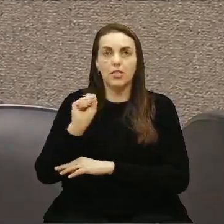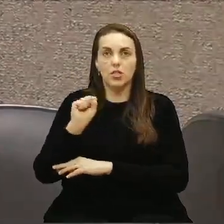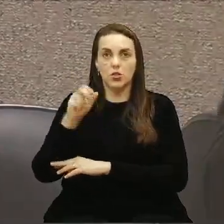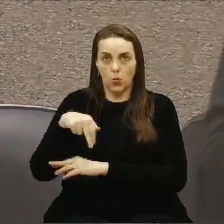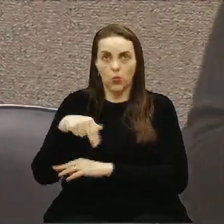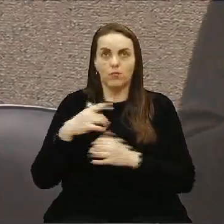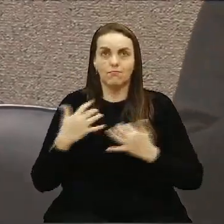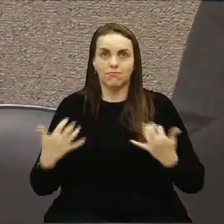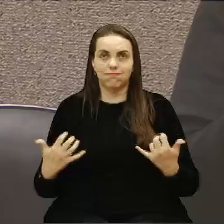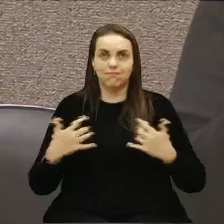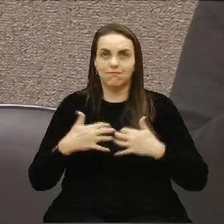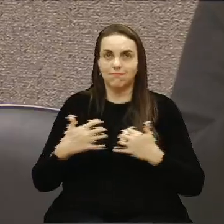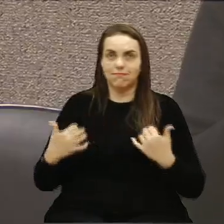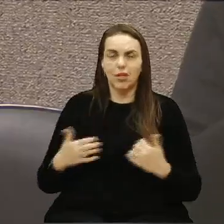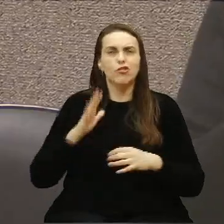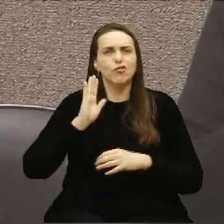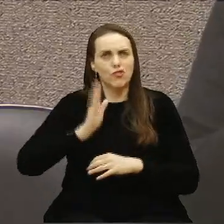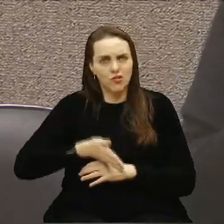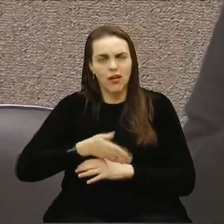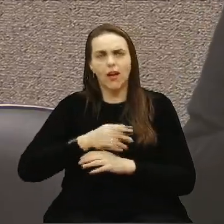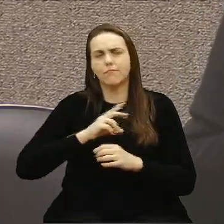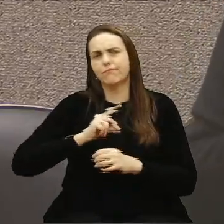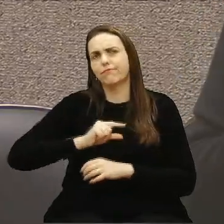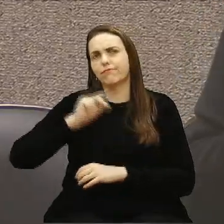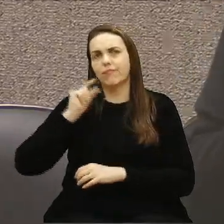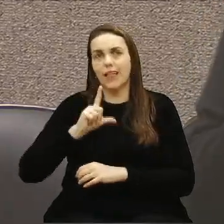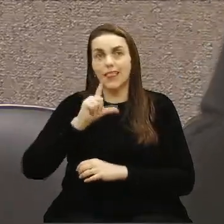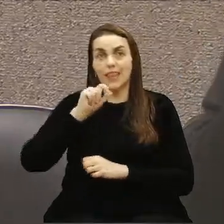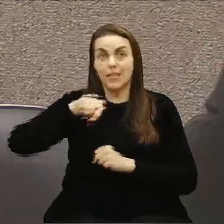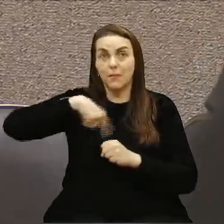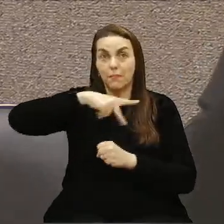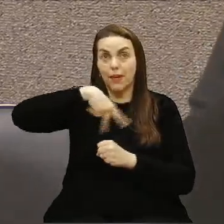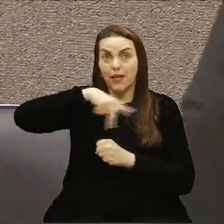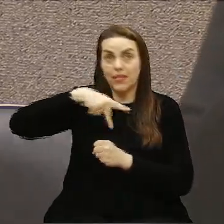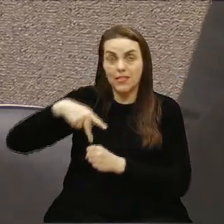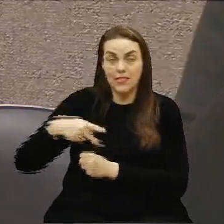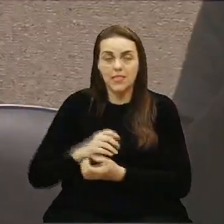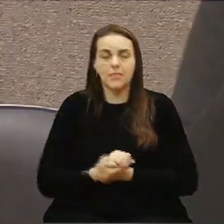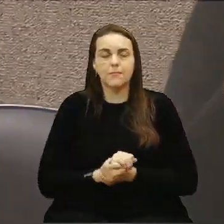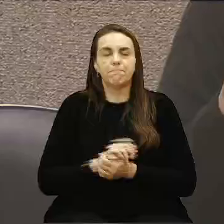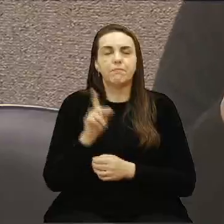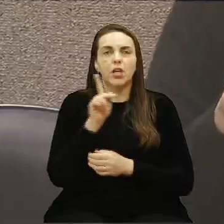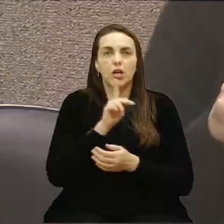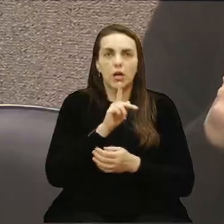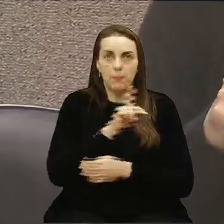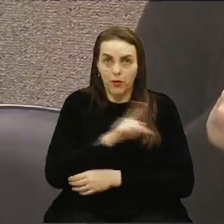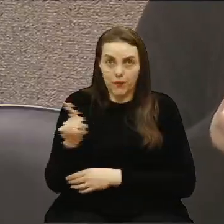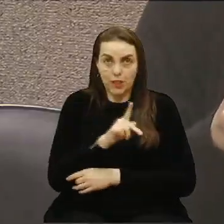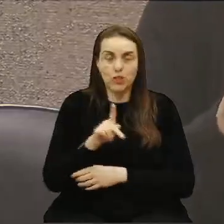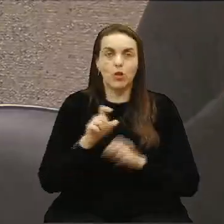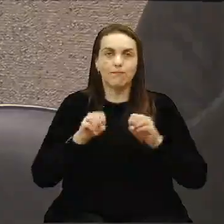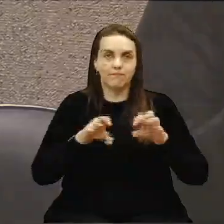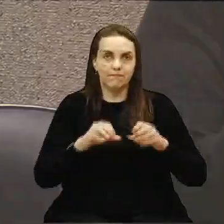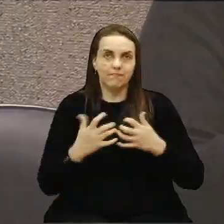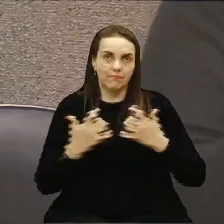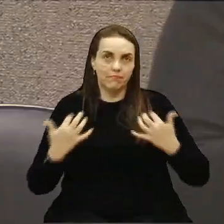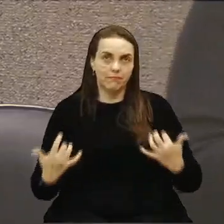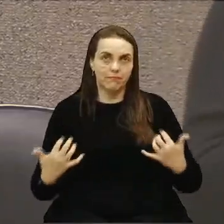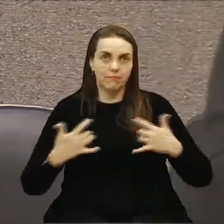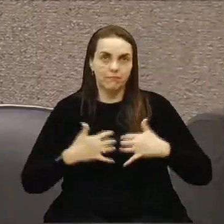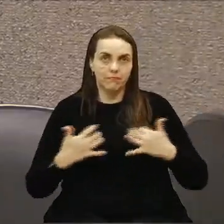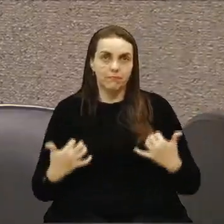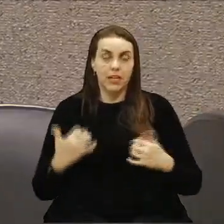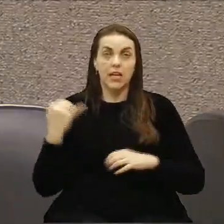conhece muito, que já tocou em mais de 10 países, é professor de acordeon, teve